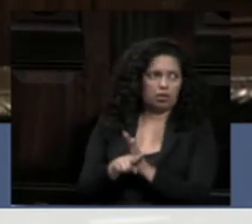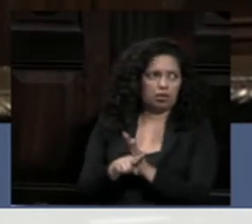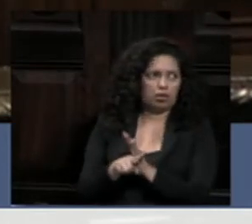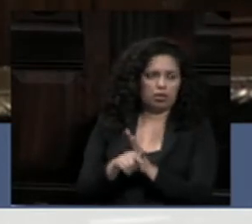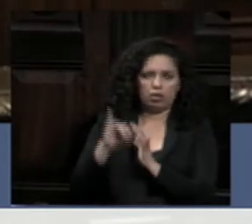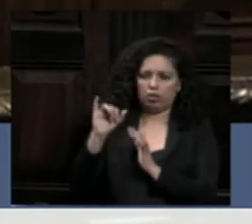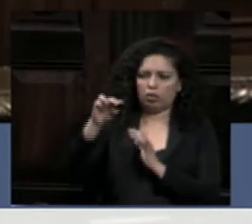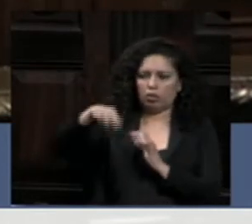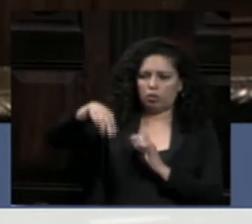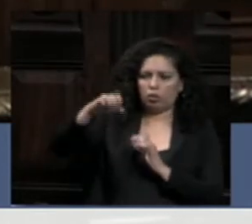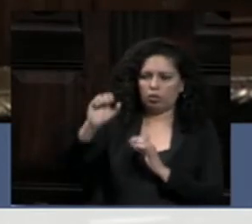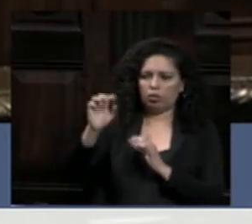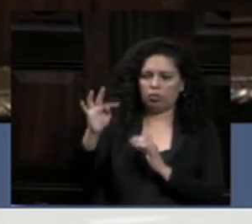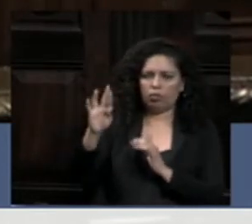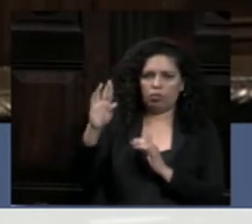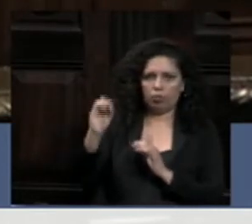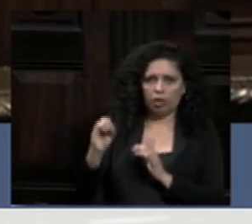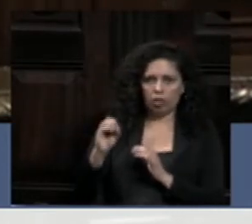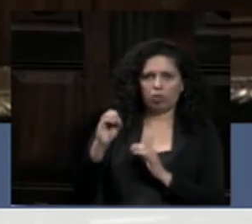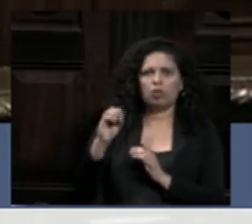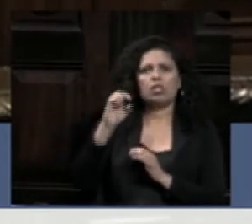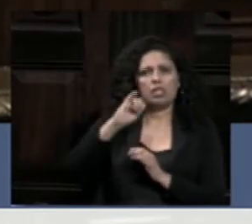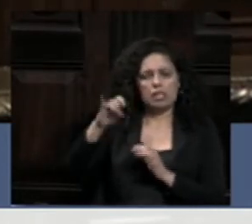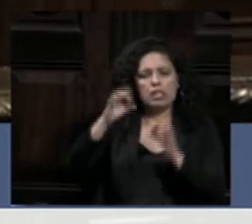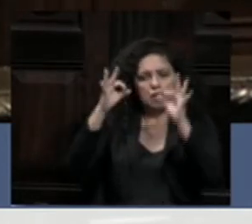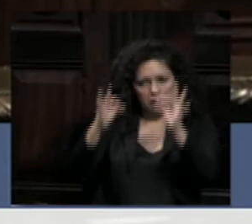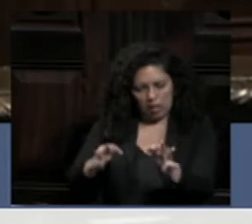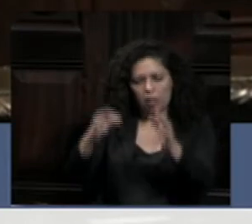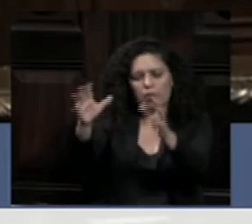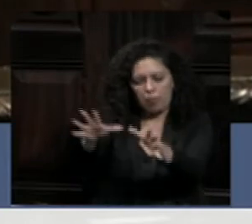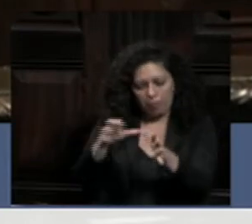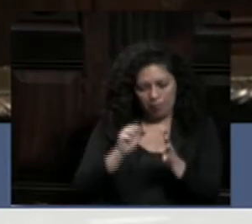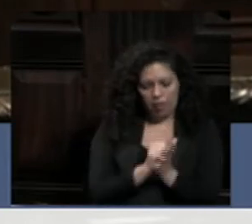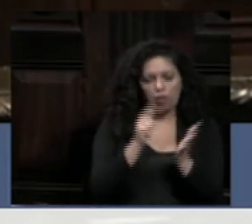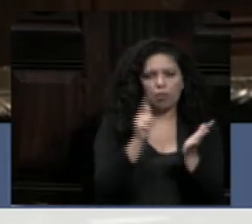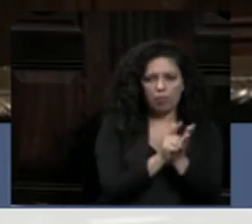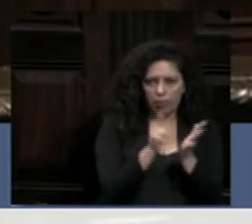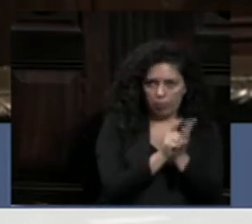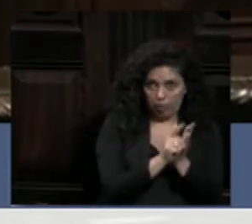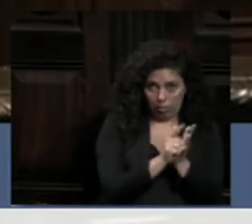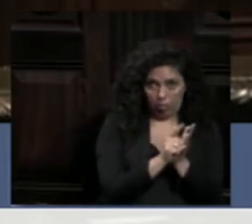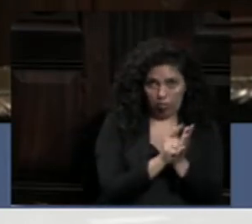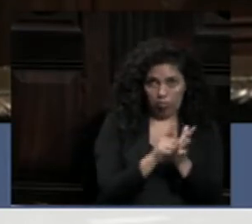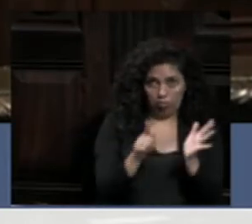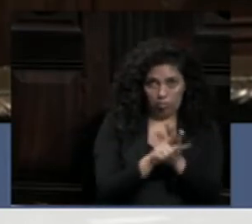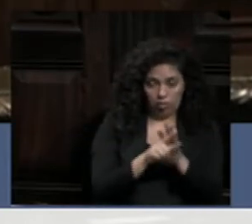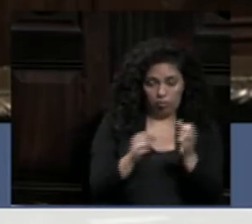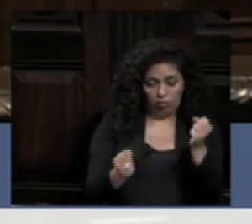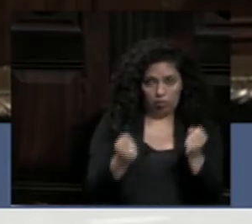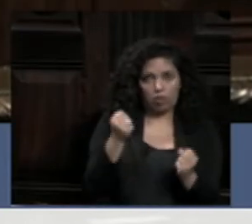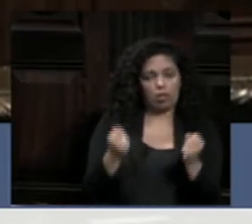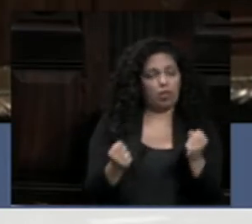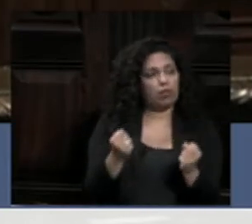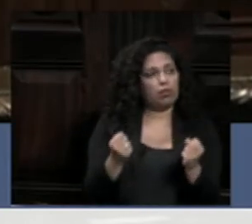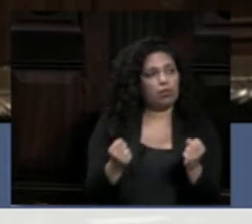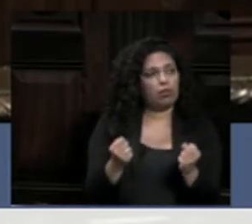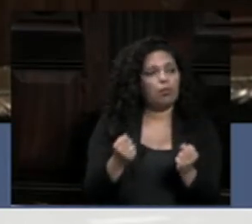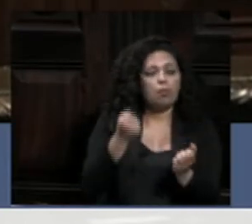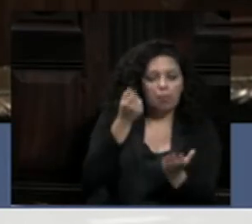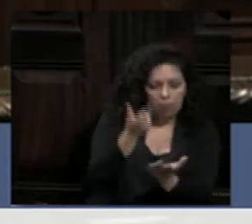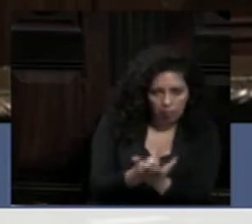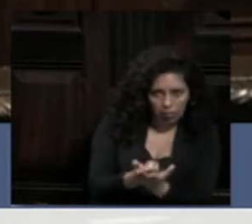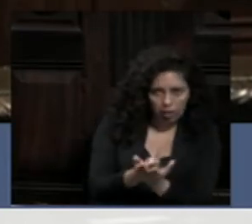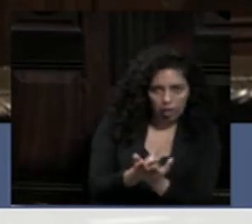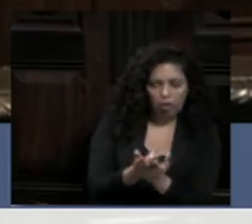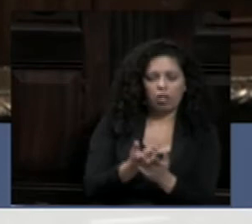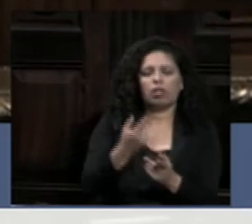Se passar, ele pega o certificado do veículo, paga um